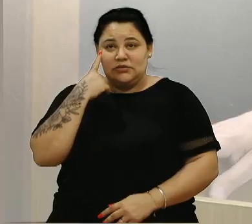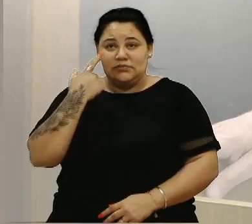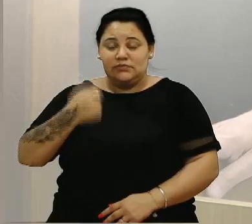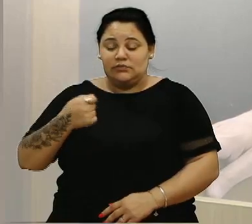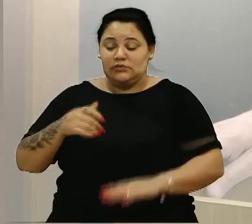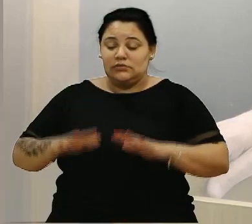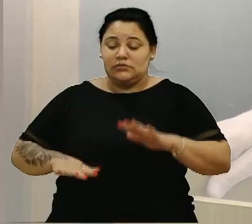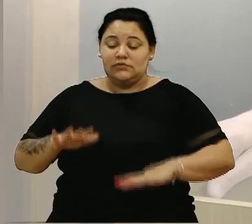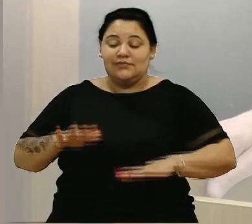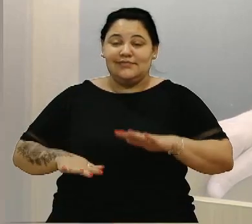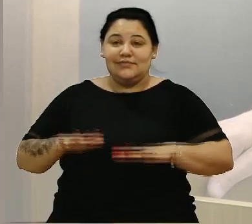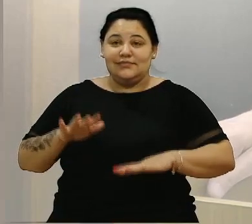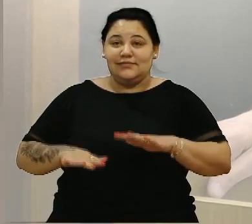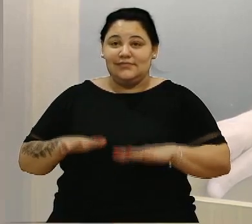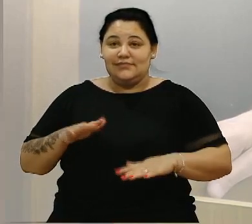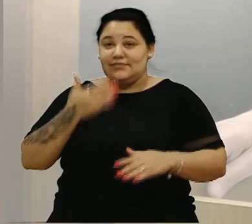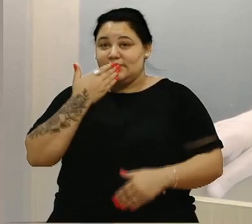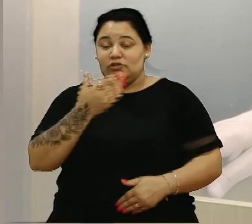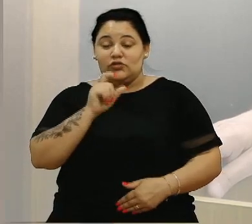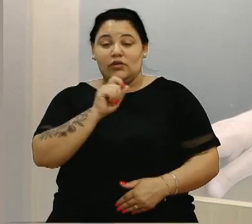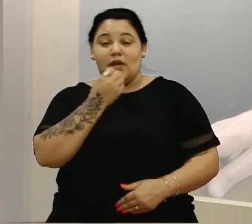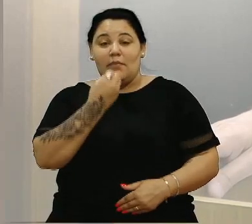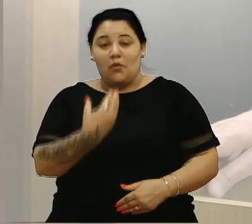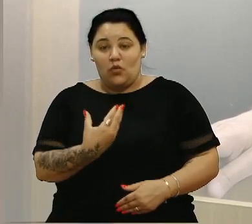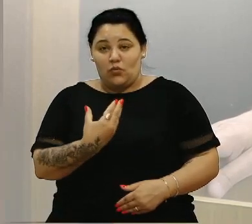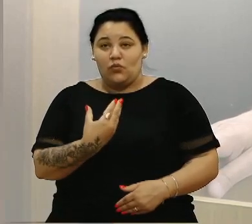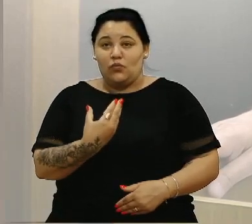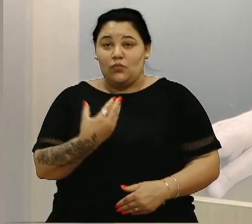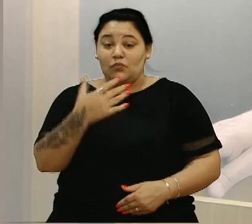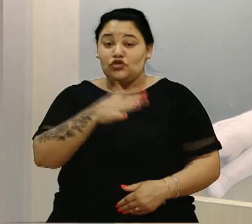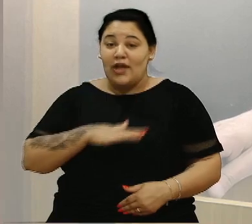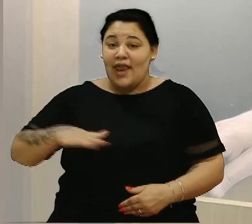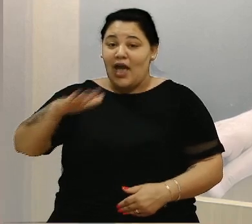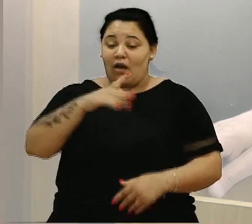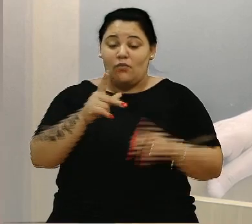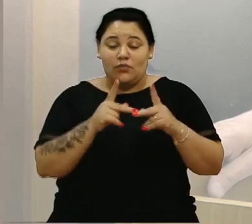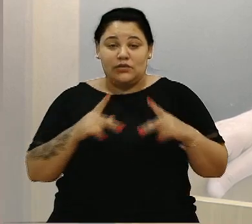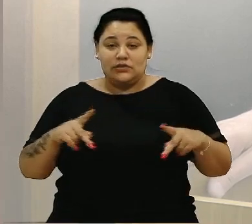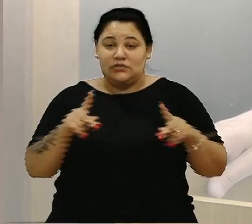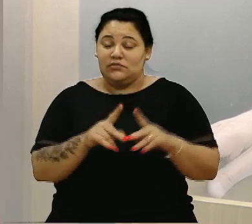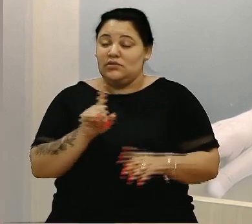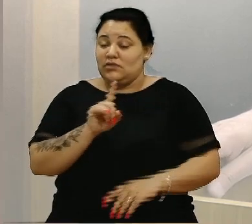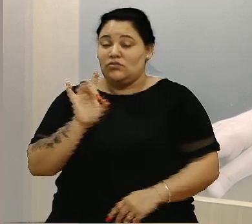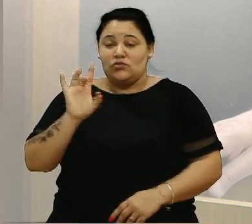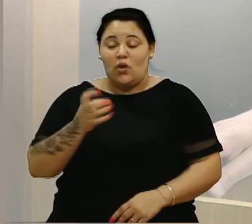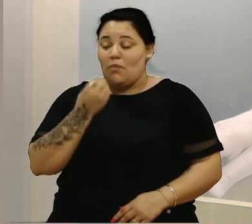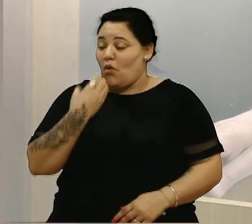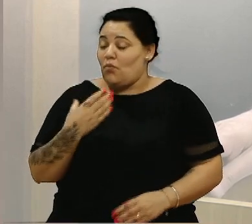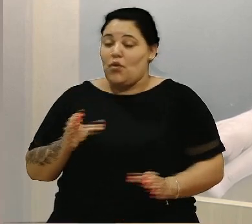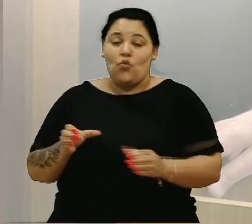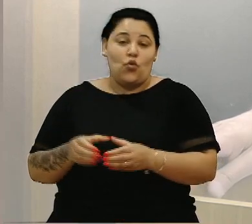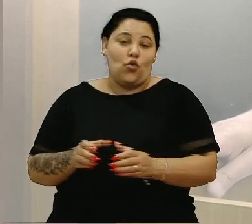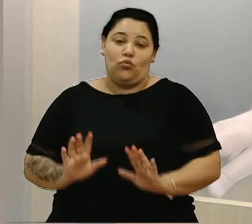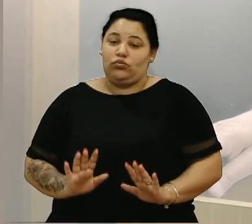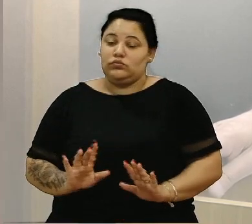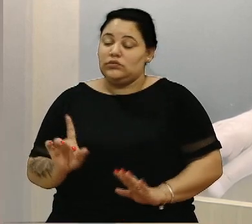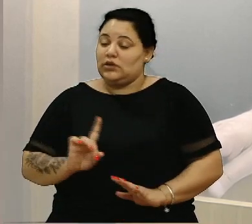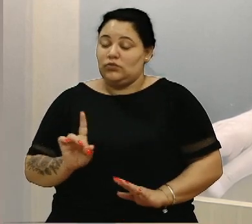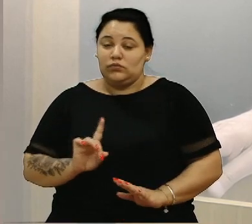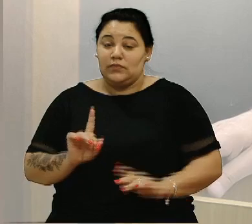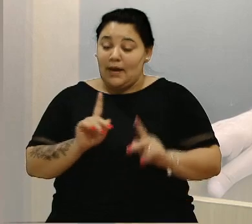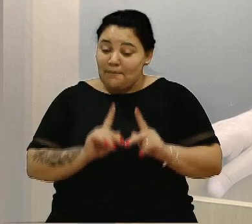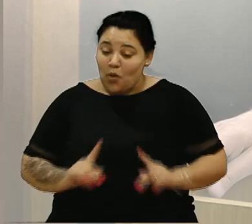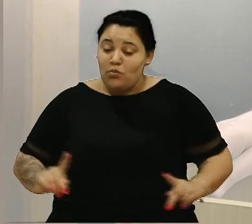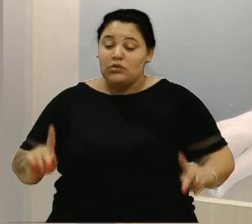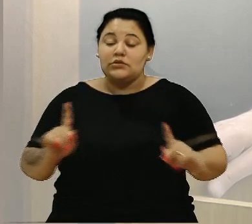medir o que é bom para o bem comum, não o bom para um determinado grupo, mas o bem para a população como um